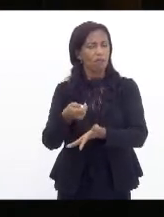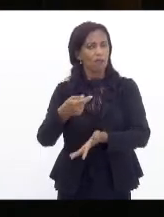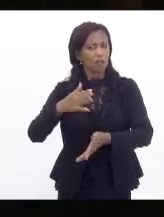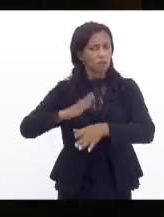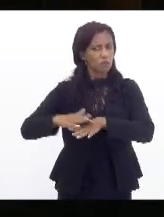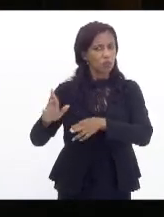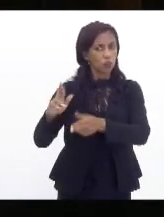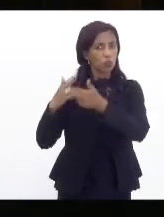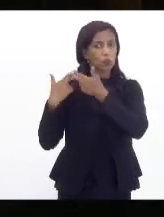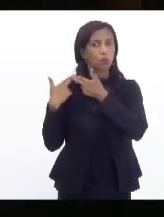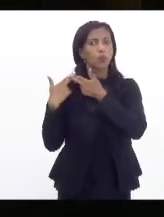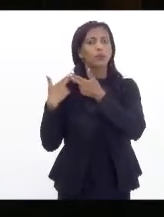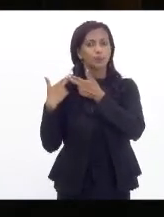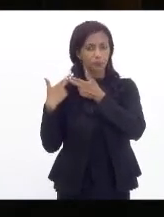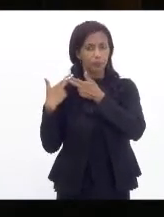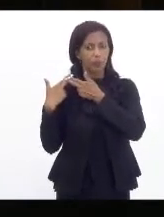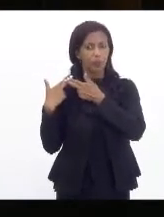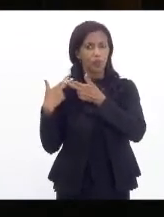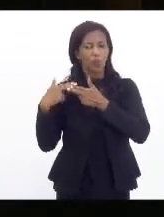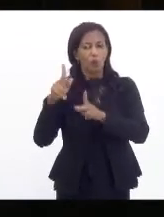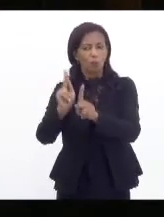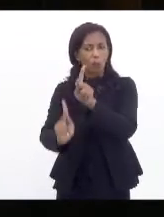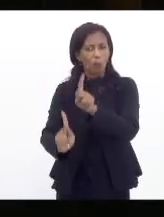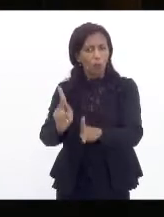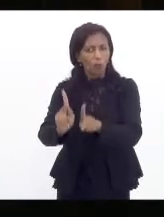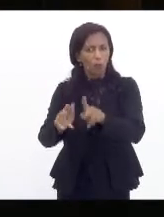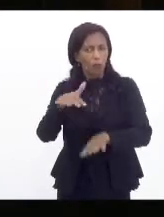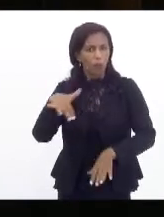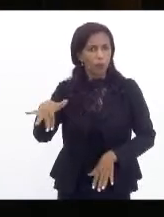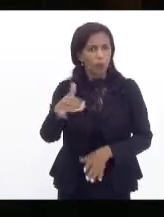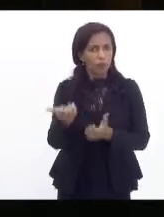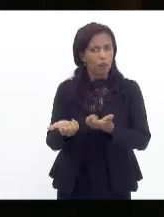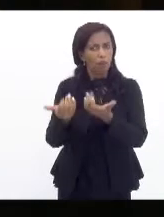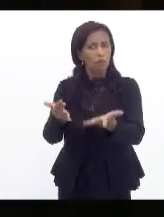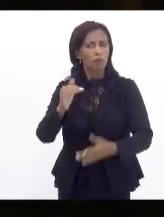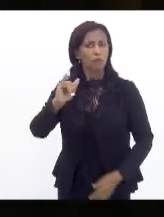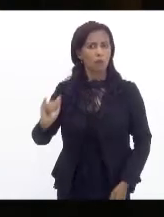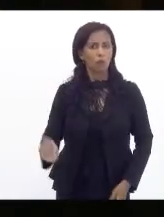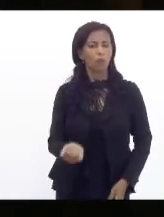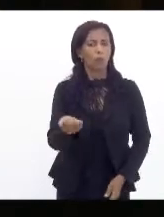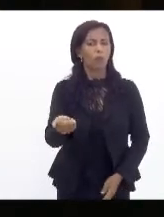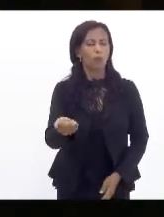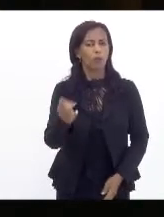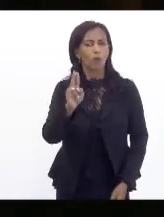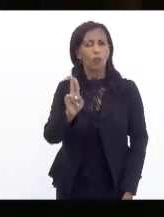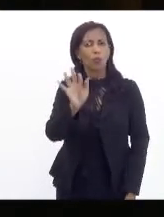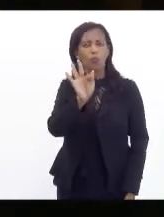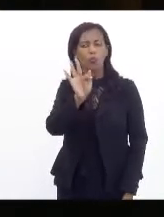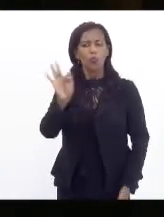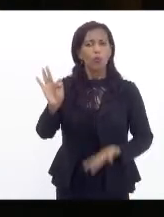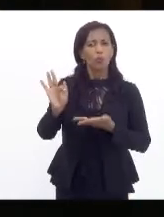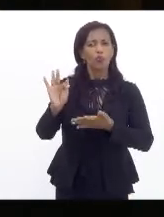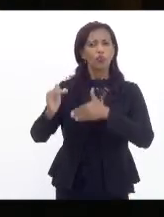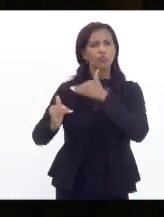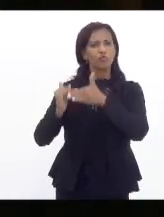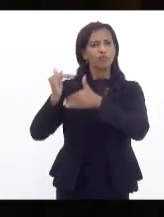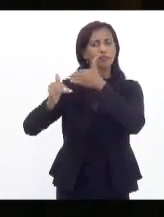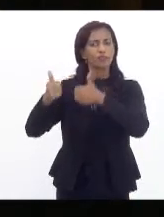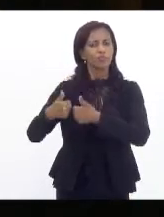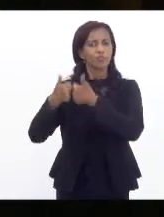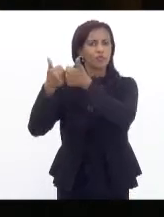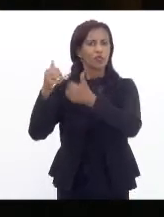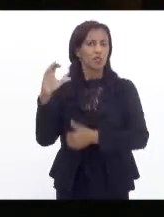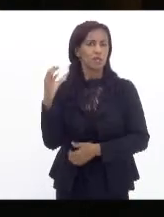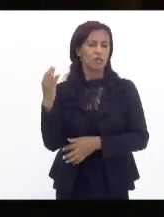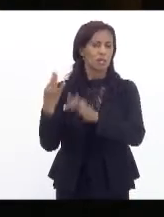sua responsabilidade com a população, dando aí a oportunidade à UF de desenvolver melhor a